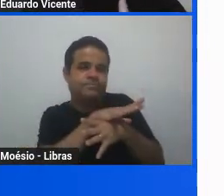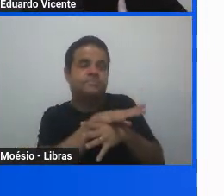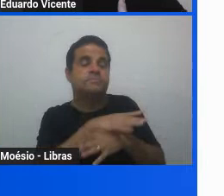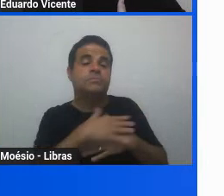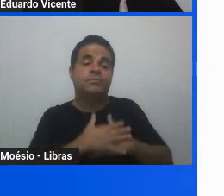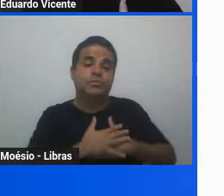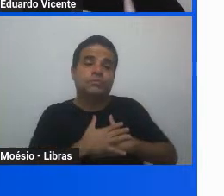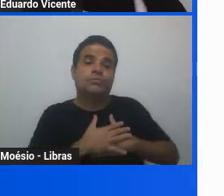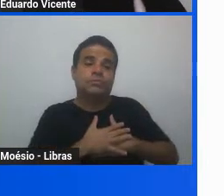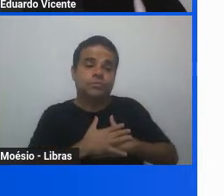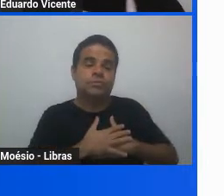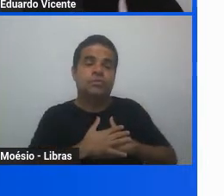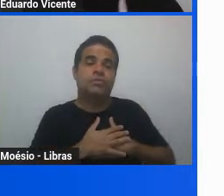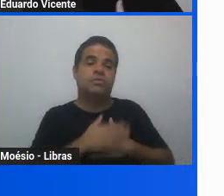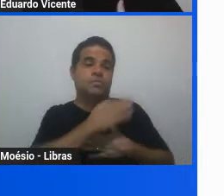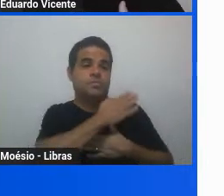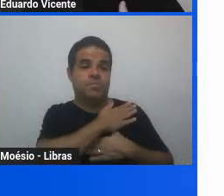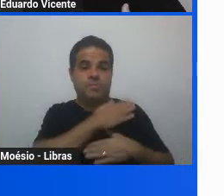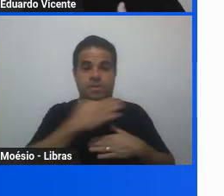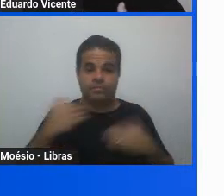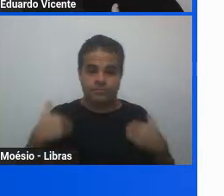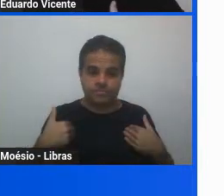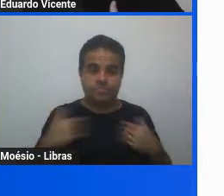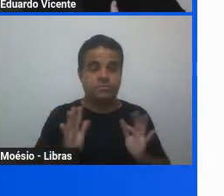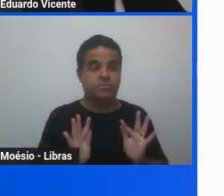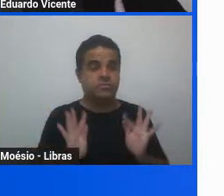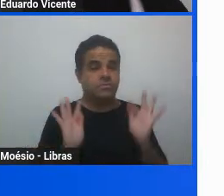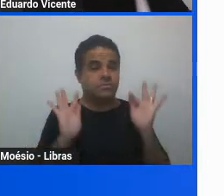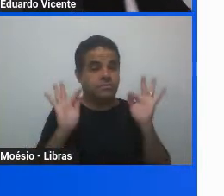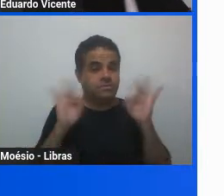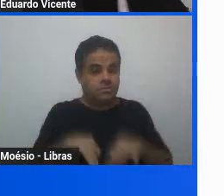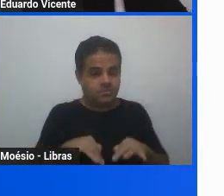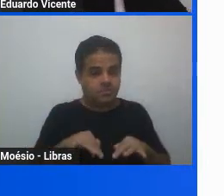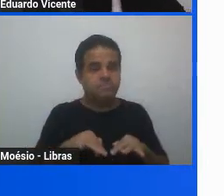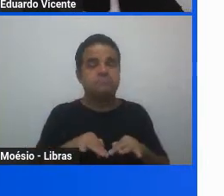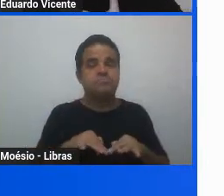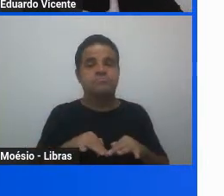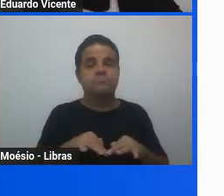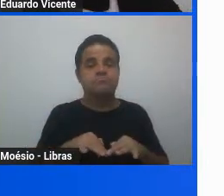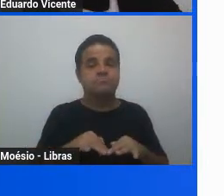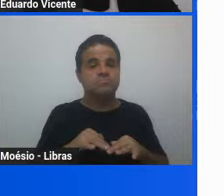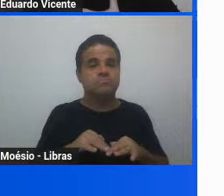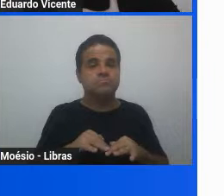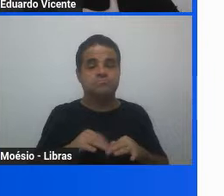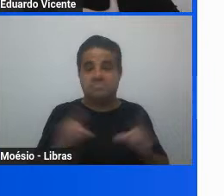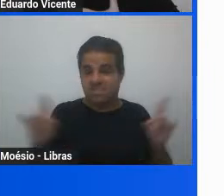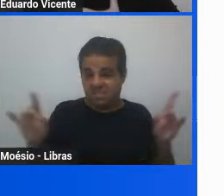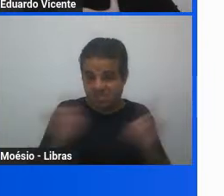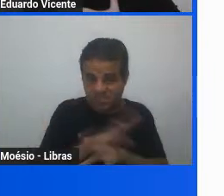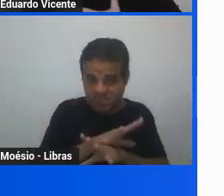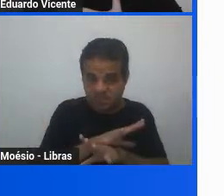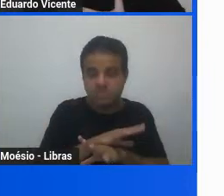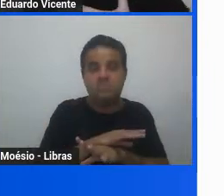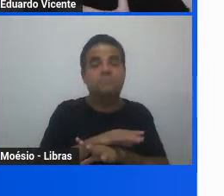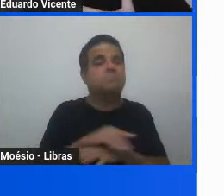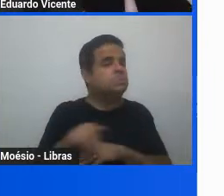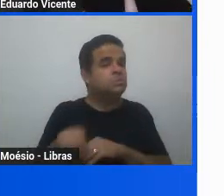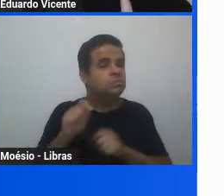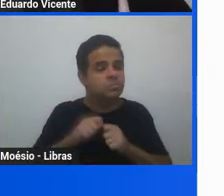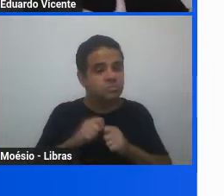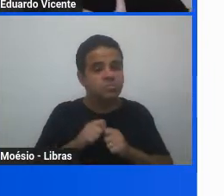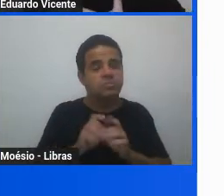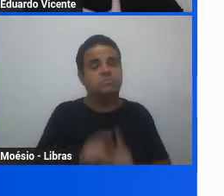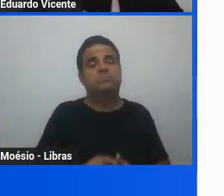tórax, dos 2 pulmões, ao final de cada compressão. Então, eu acabo realizando uma compressão,